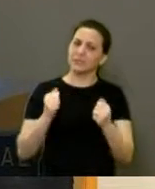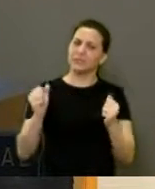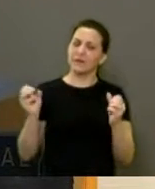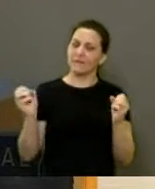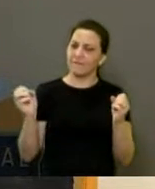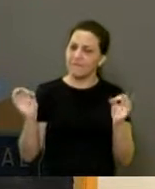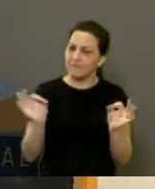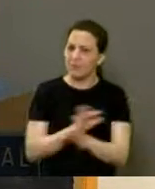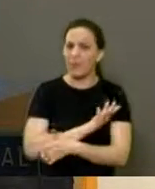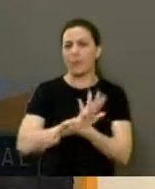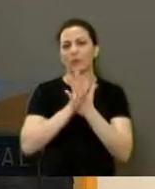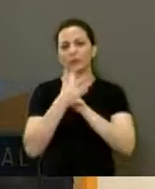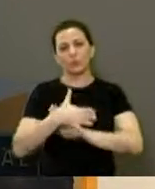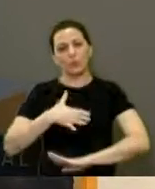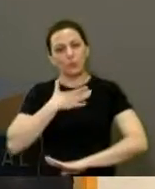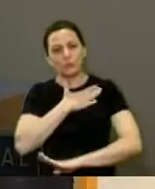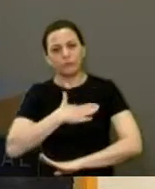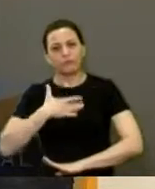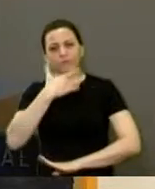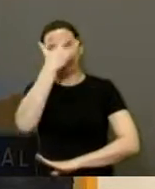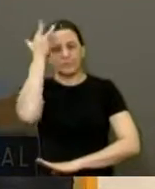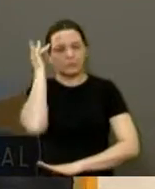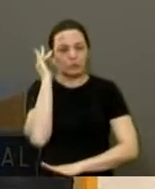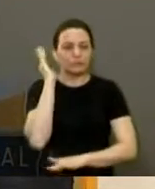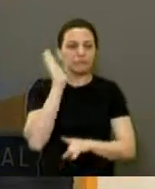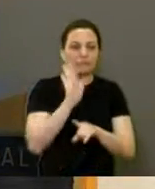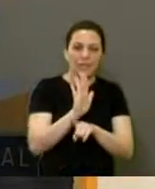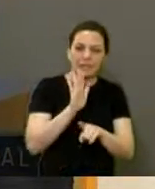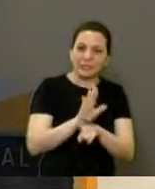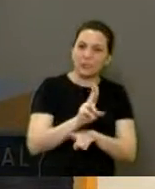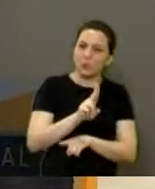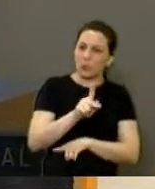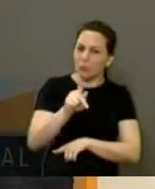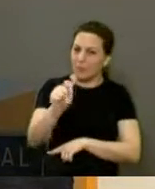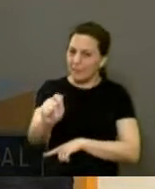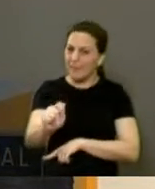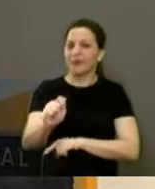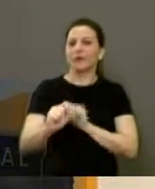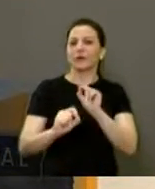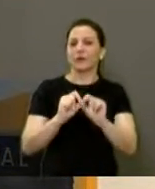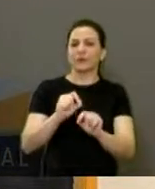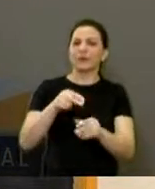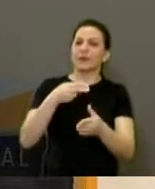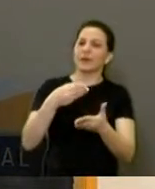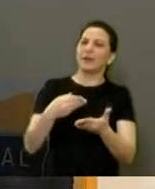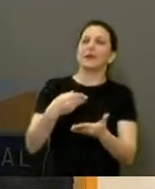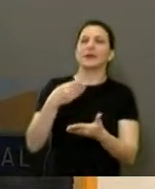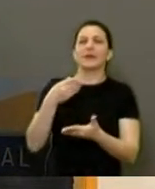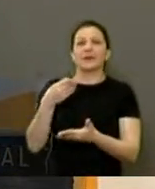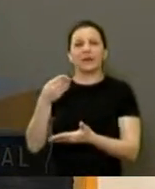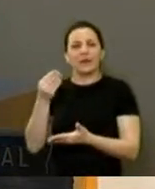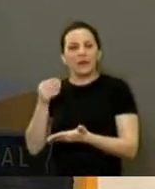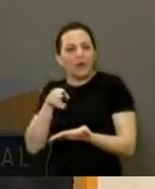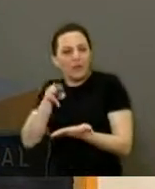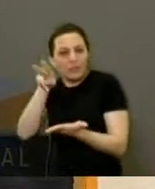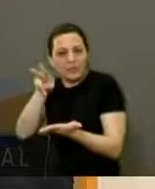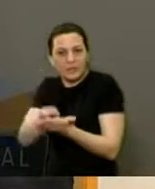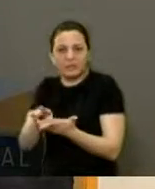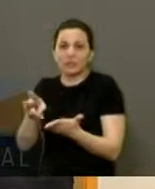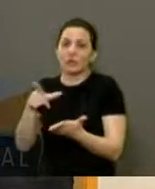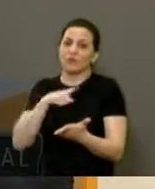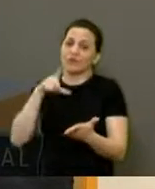que... Gostei, ele falou que as pessoas foram atendidas na UPA, foi colocado para internar, e que houve